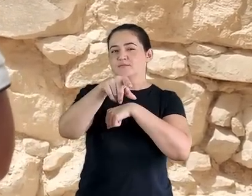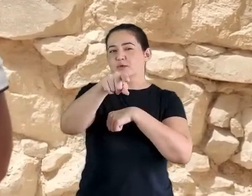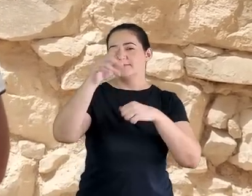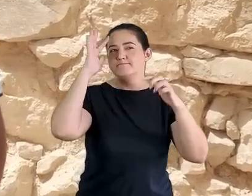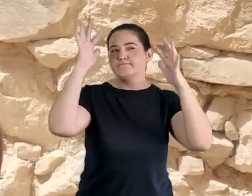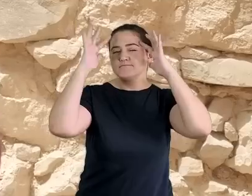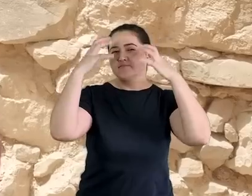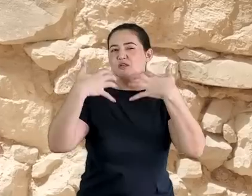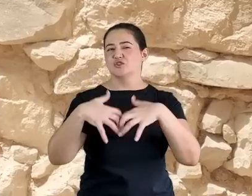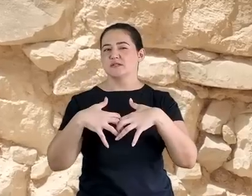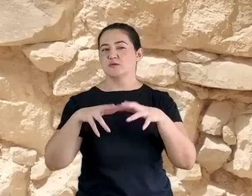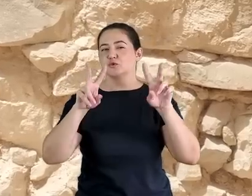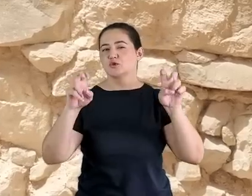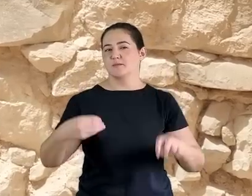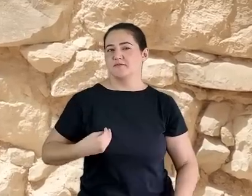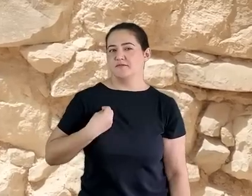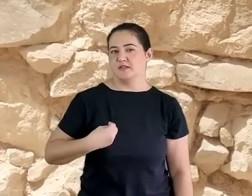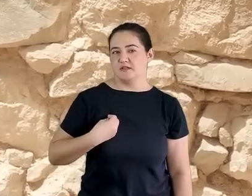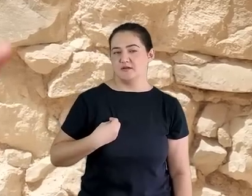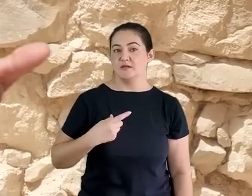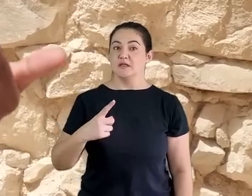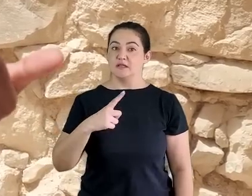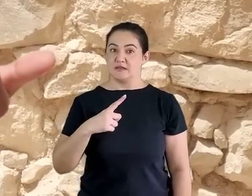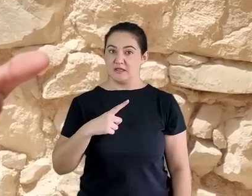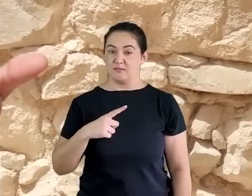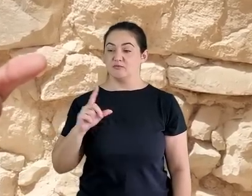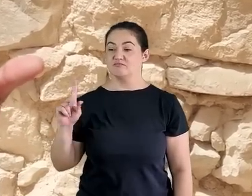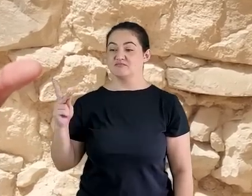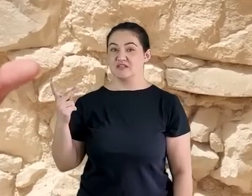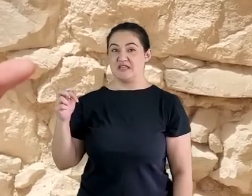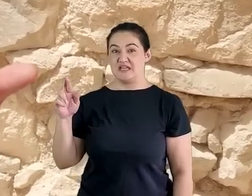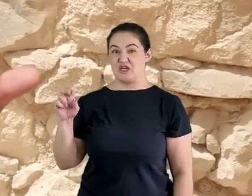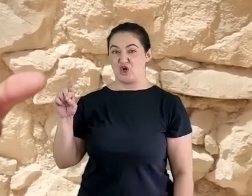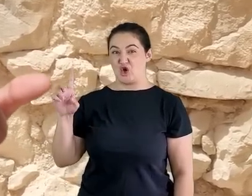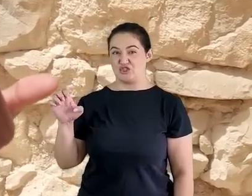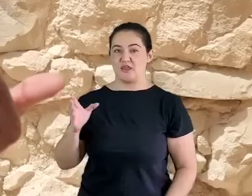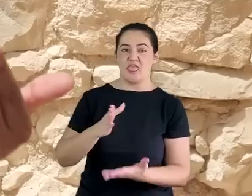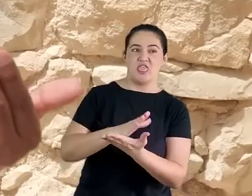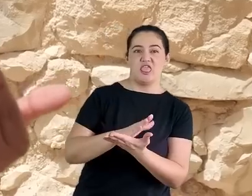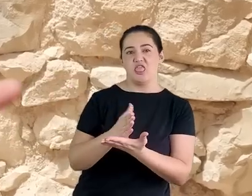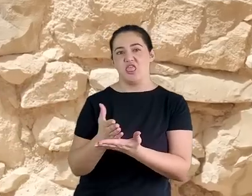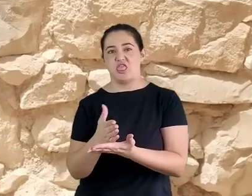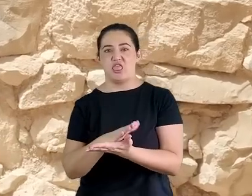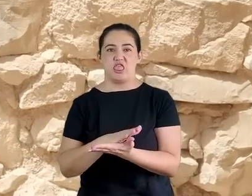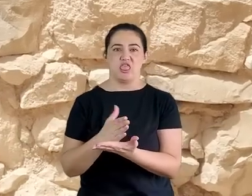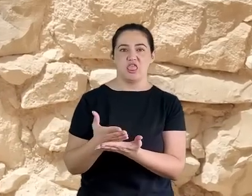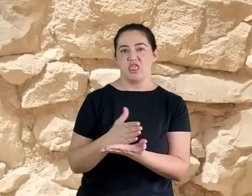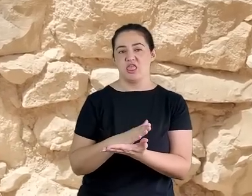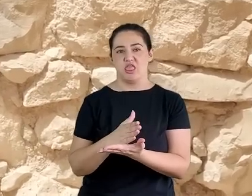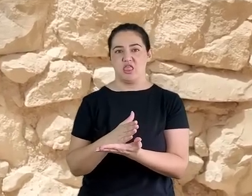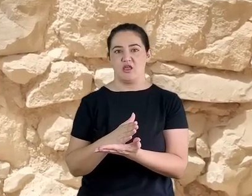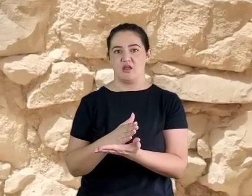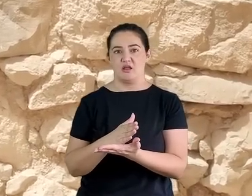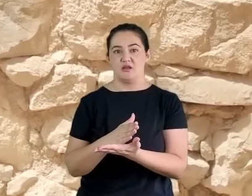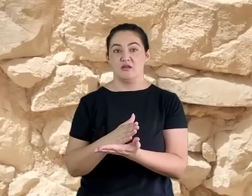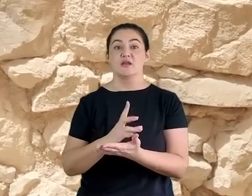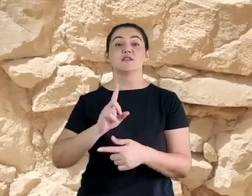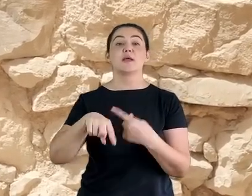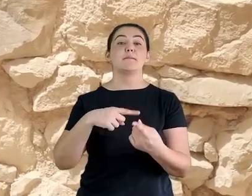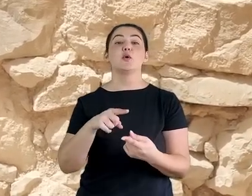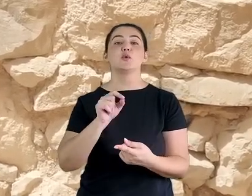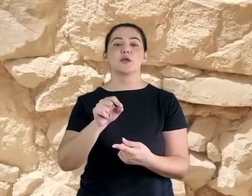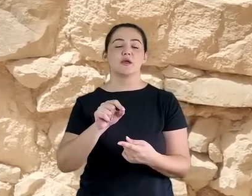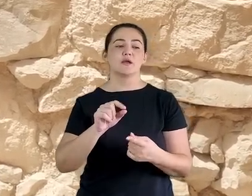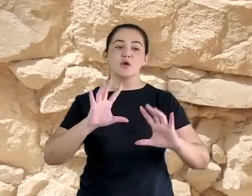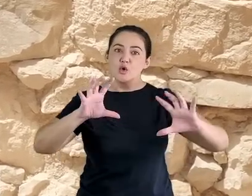uma meditação sobre a vida. Nós temos aqui um Herodes que ficava transitando entre o mundo dos romanos e dos judeus, e depois